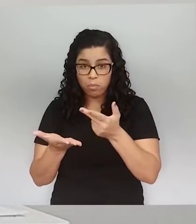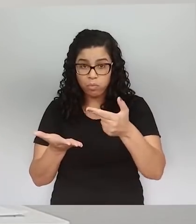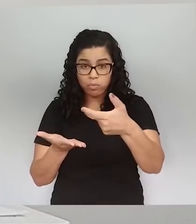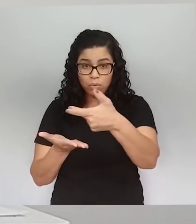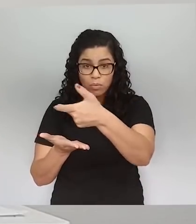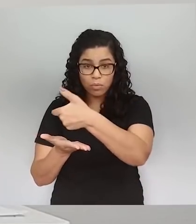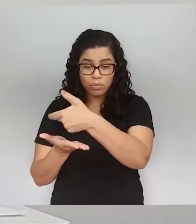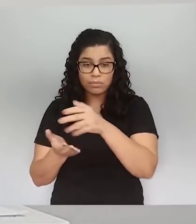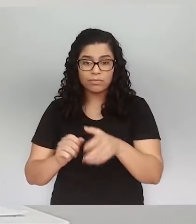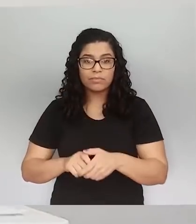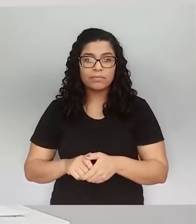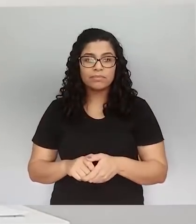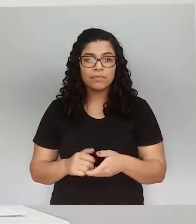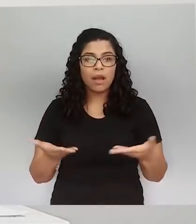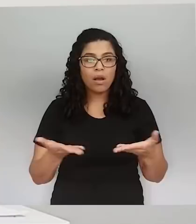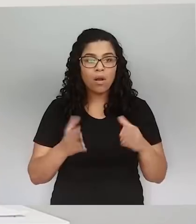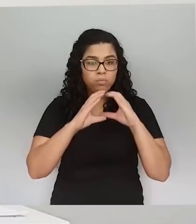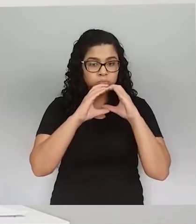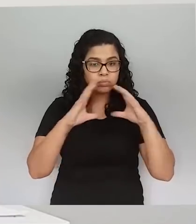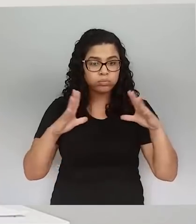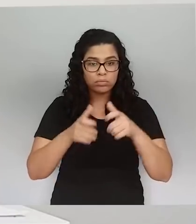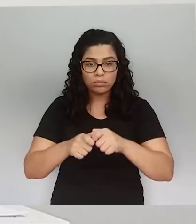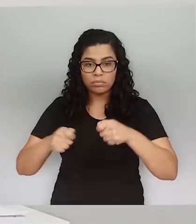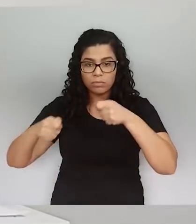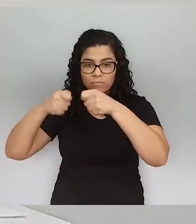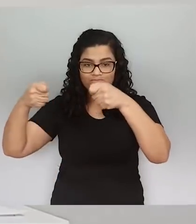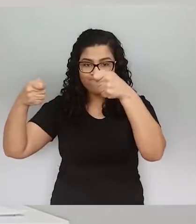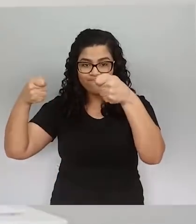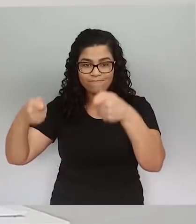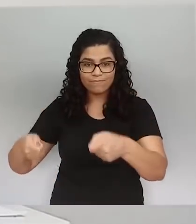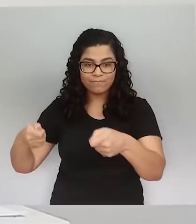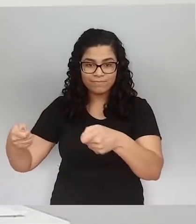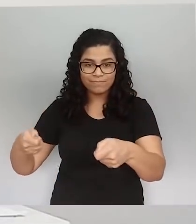você vai pegar o fundo da bexiga e vai recortar